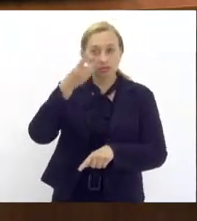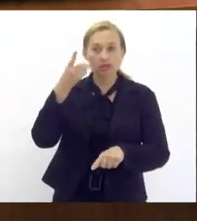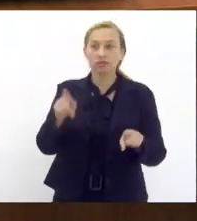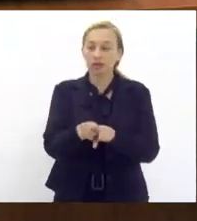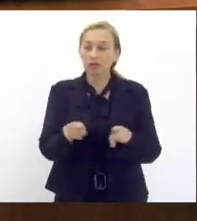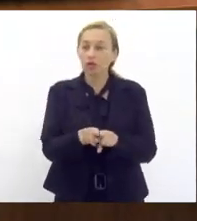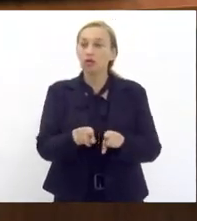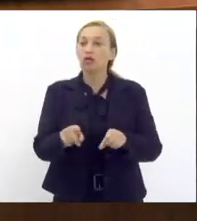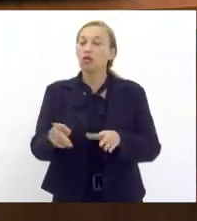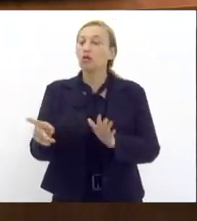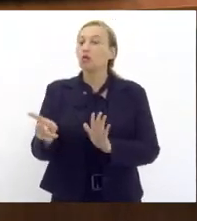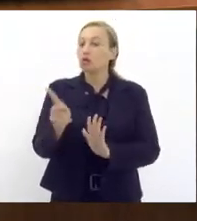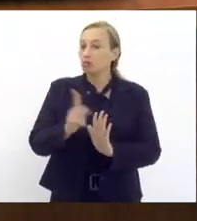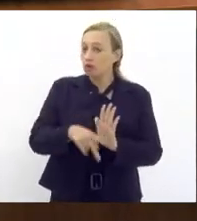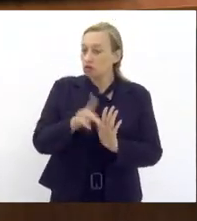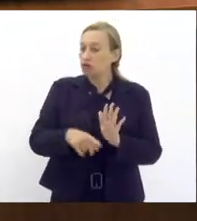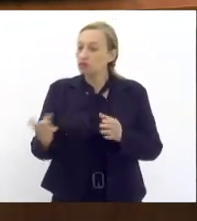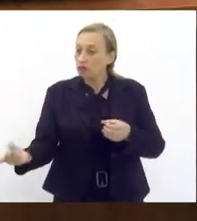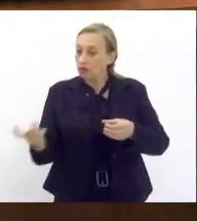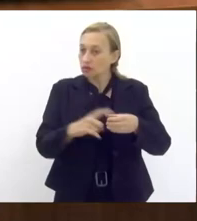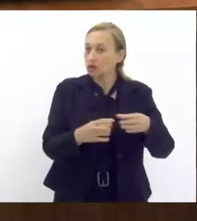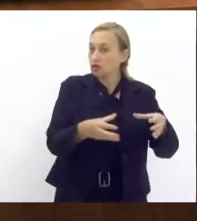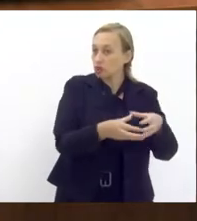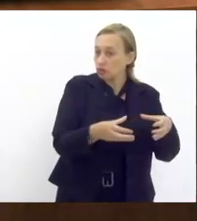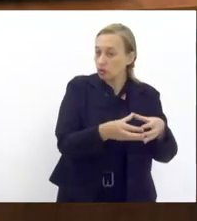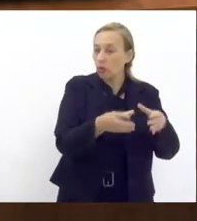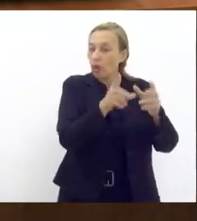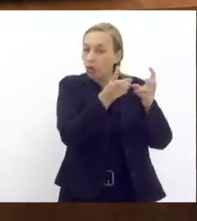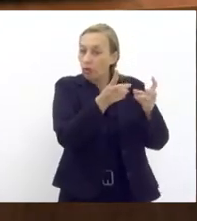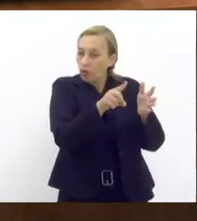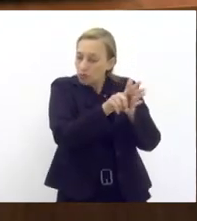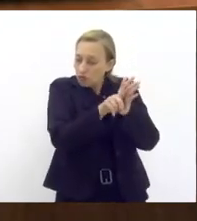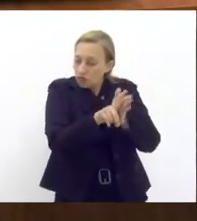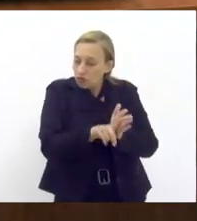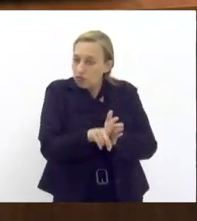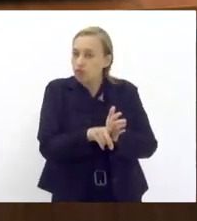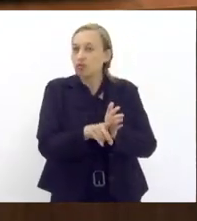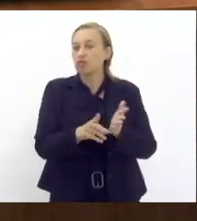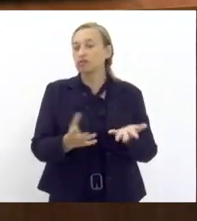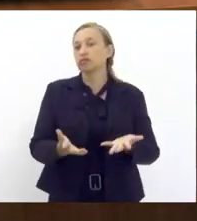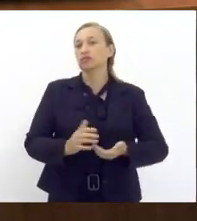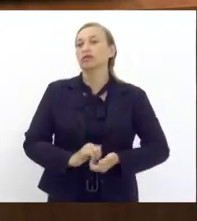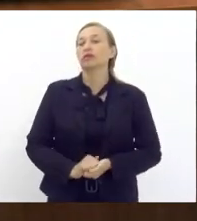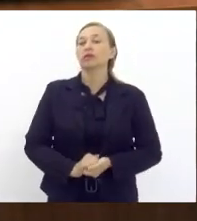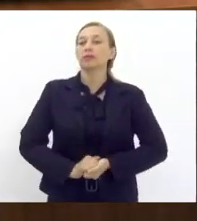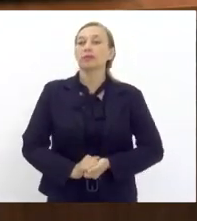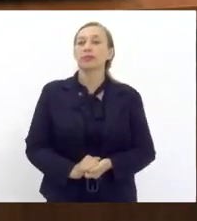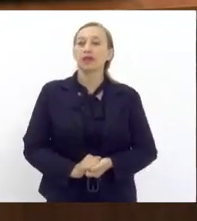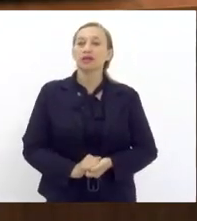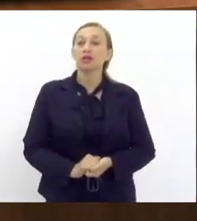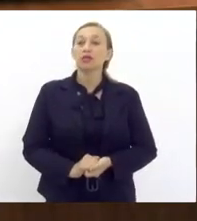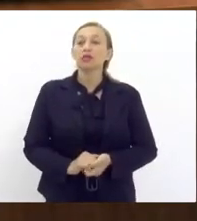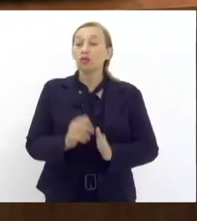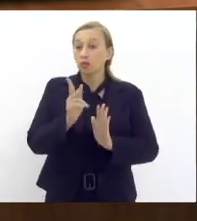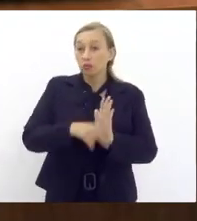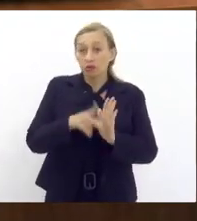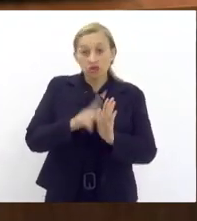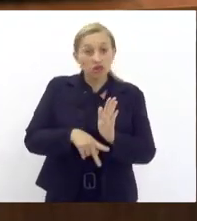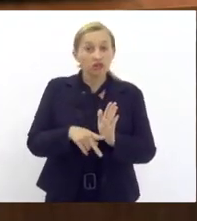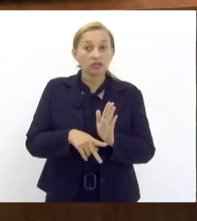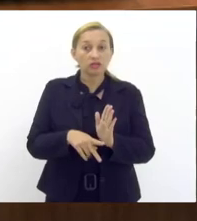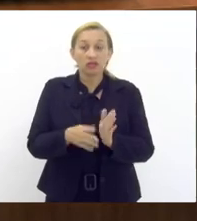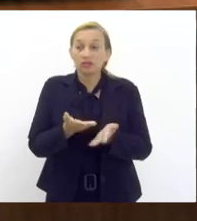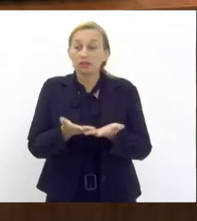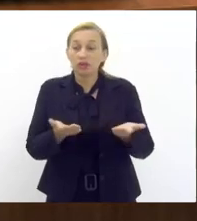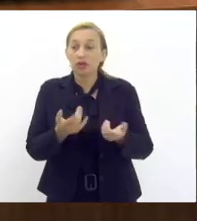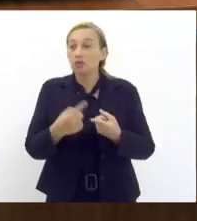vai retornar às comissões, vai ser objeto, inclusive, de verificação, e sem soberba da nossa parte, deputado Gagliasso. O projeto vai ser vencido, porque a